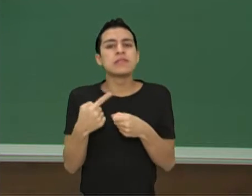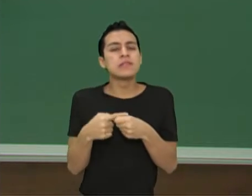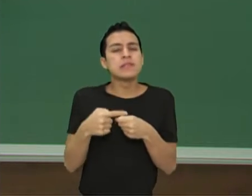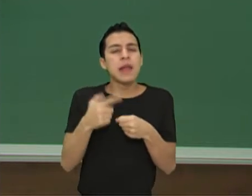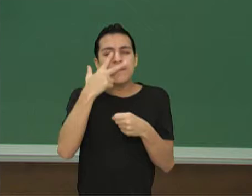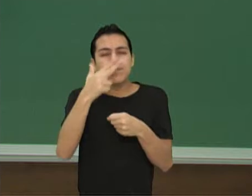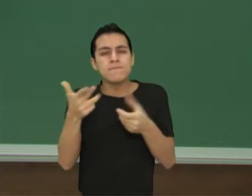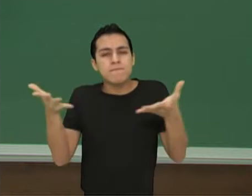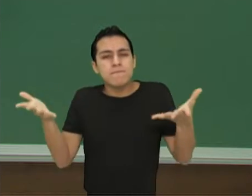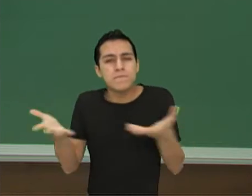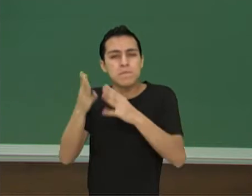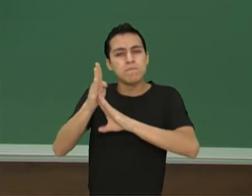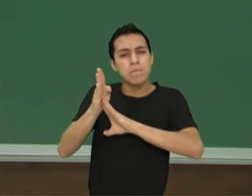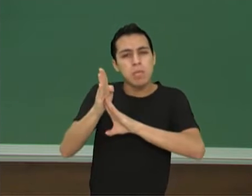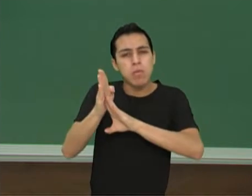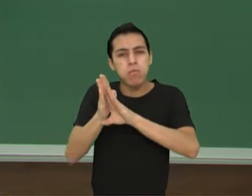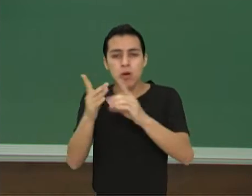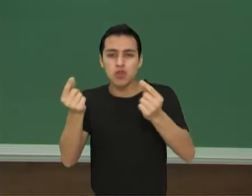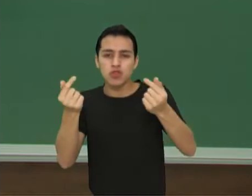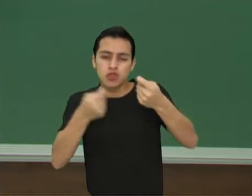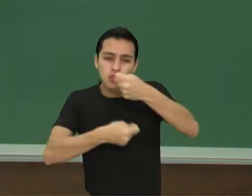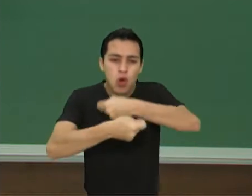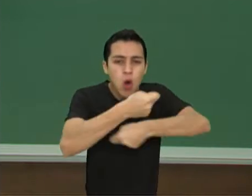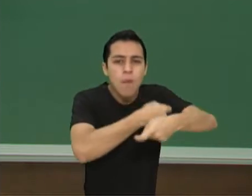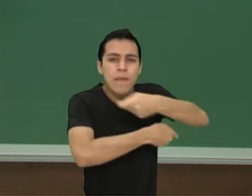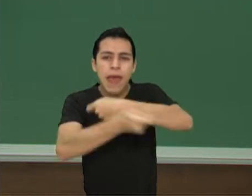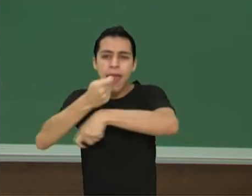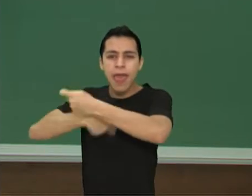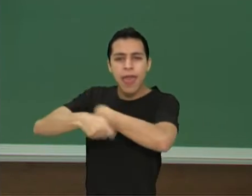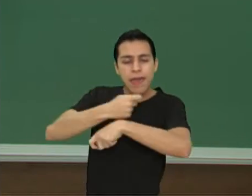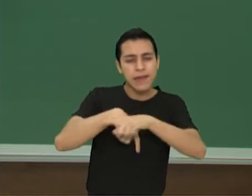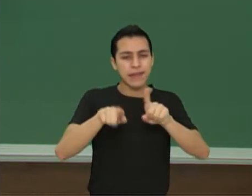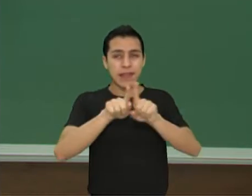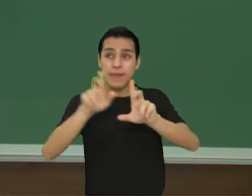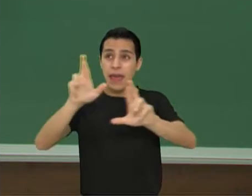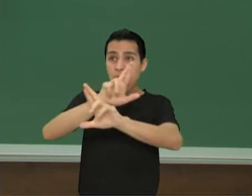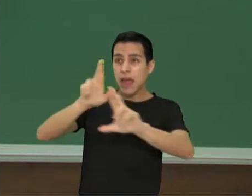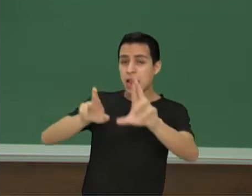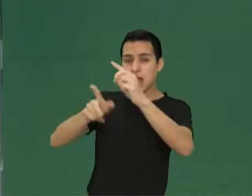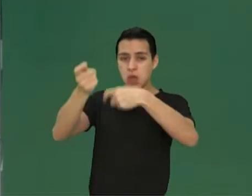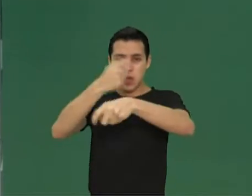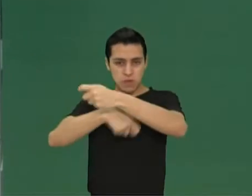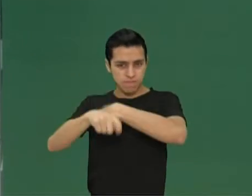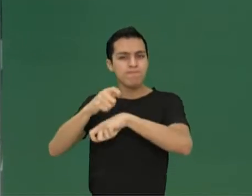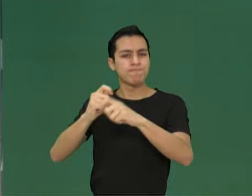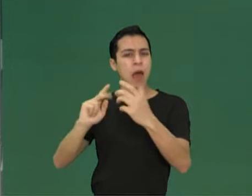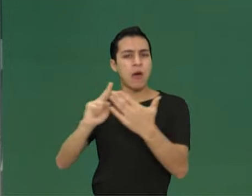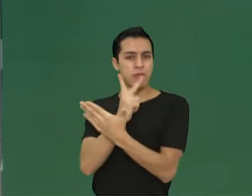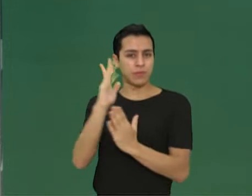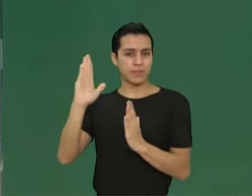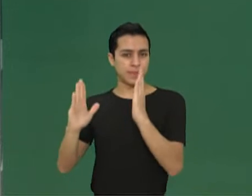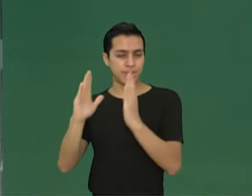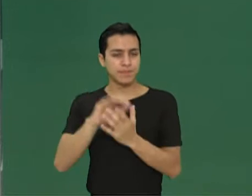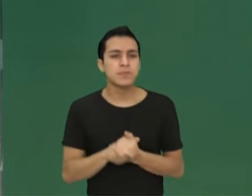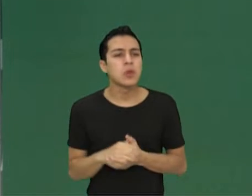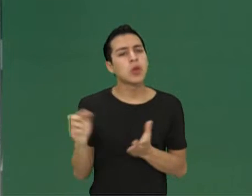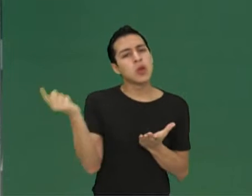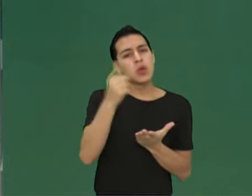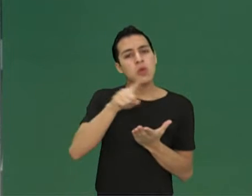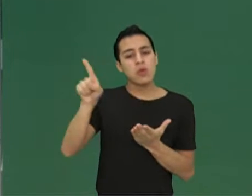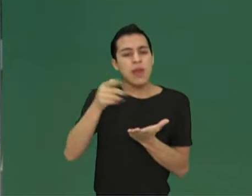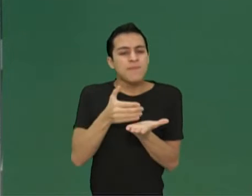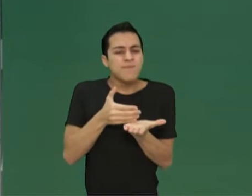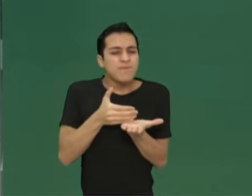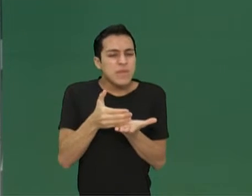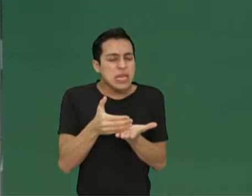uma impulsão para o comércio, né, e as relações comerciais, tá? E, por último ali, o princípio de